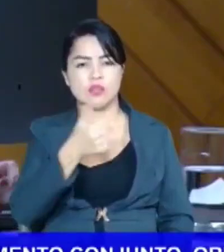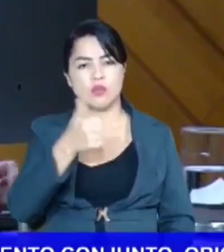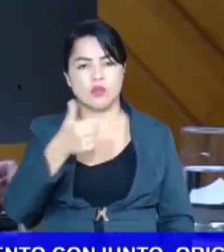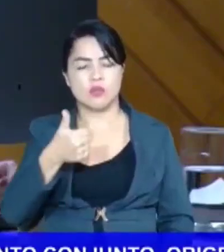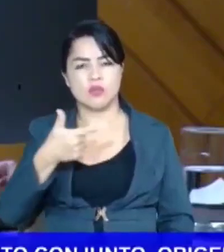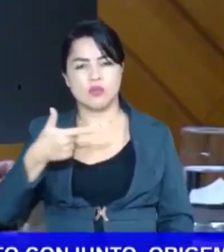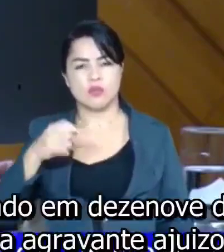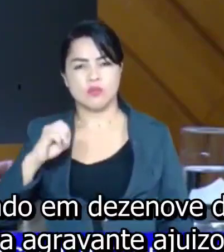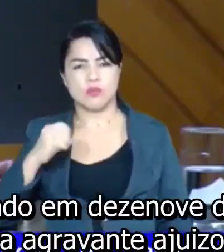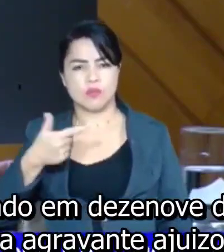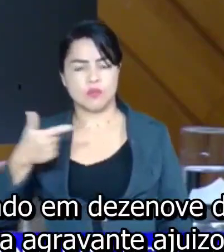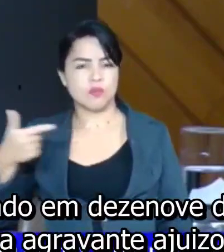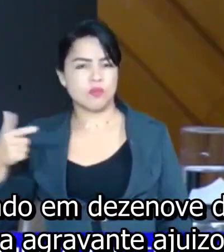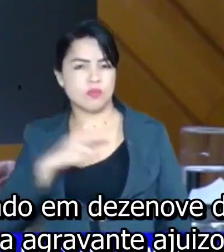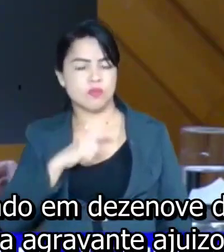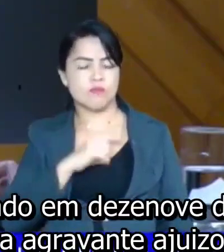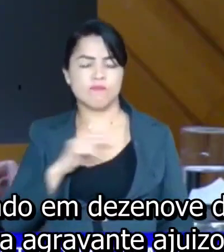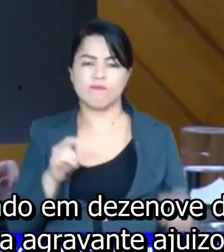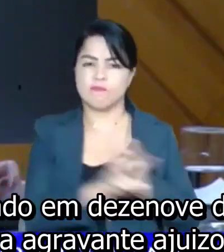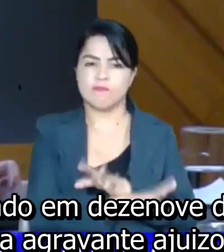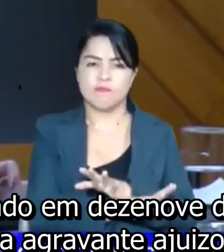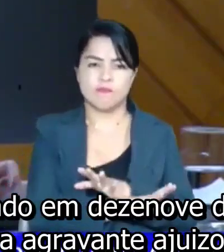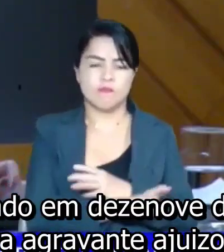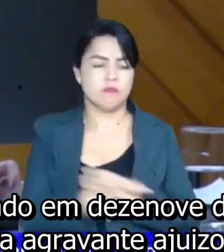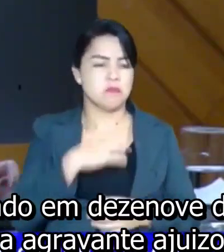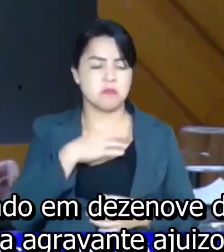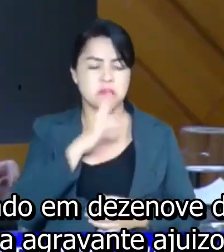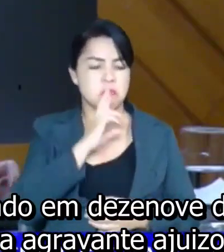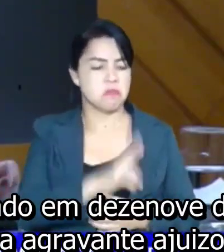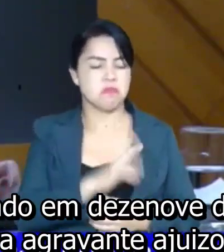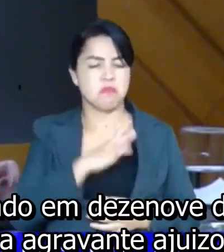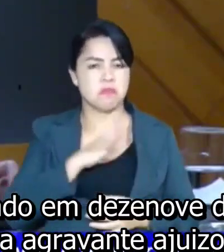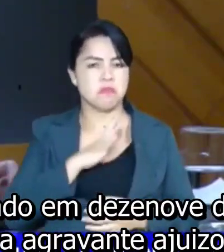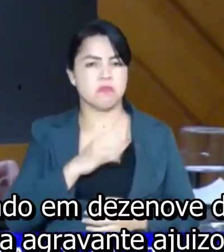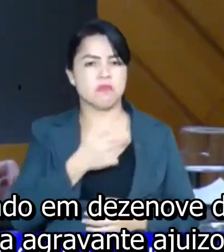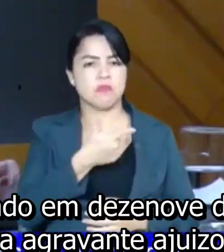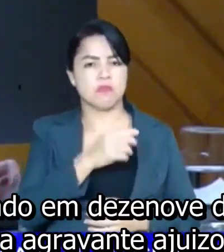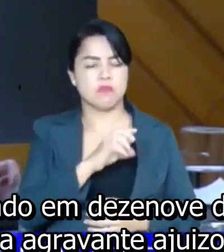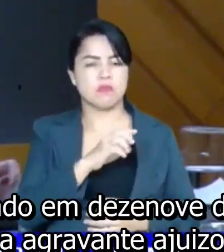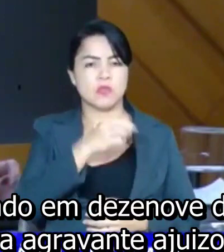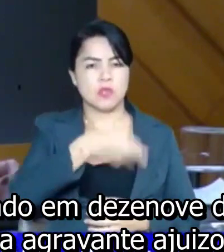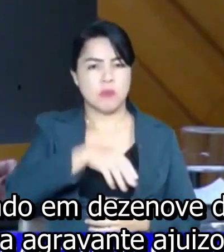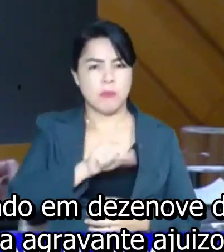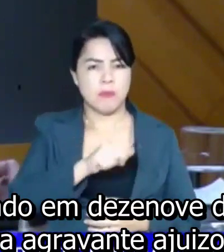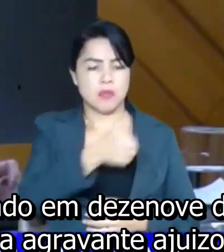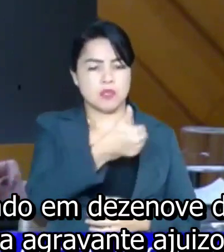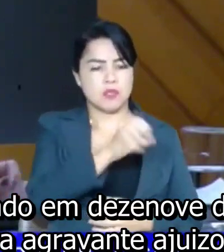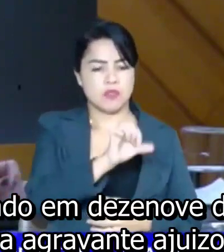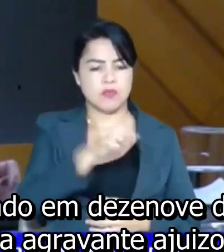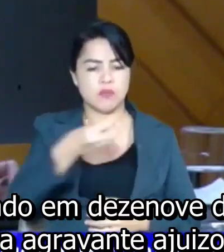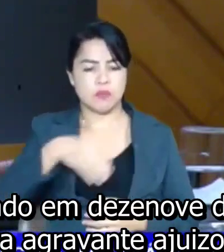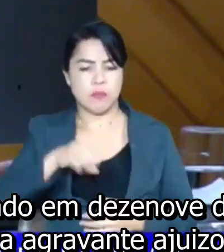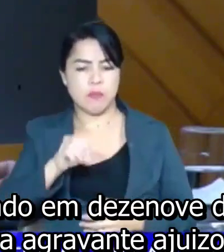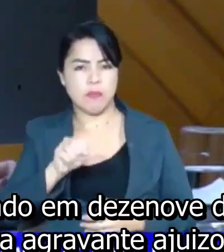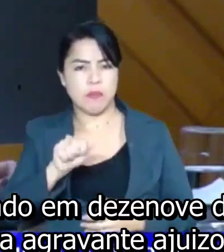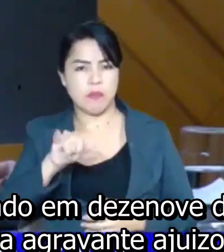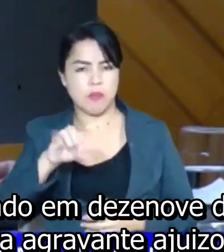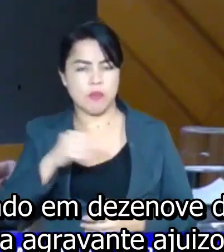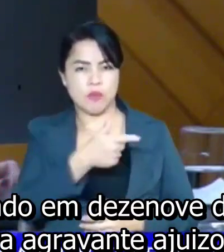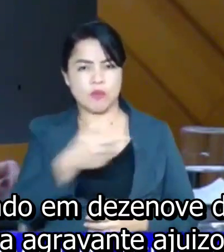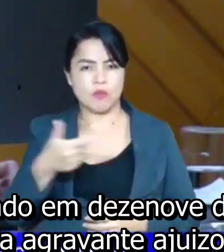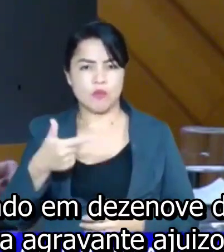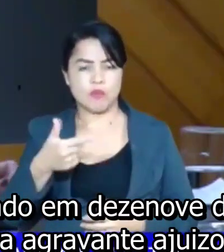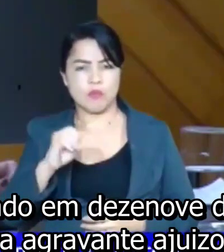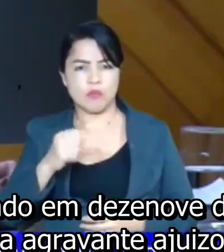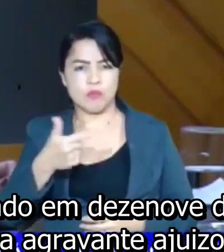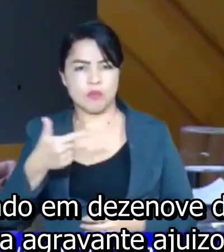0600-04411-2022, a qual foi extinta sem resolução do mérito e transitou em julgado em 19 de maio de 2022. Ressaltou que, em 7 de março